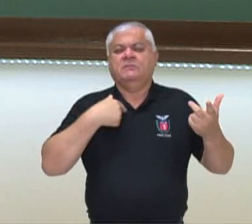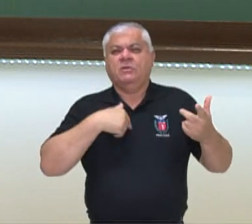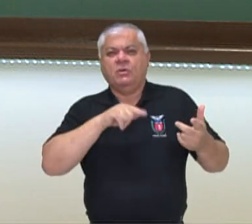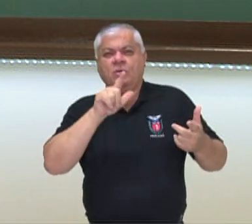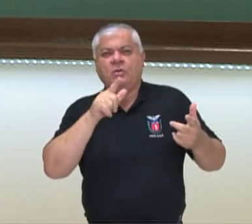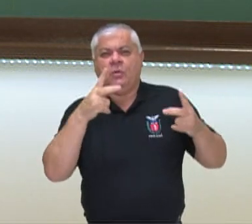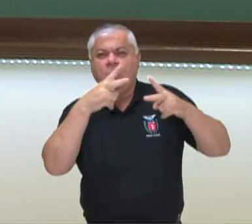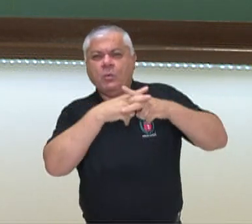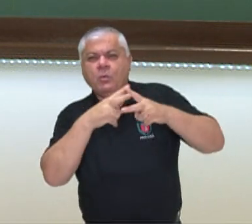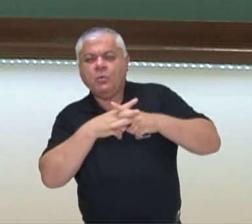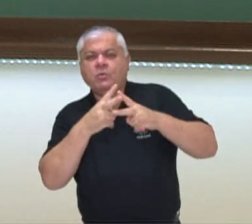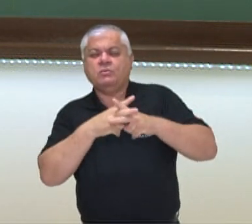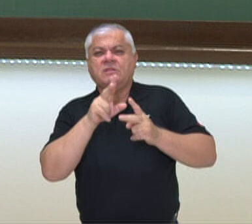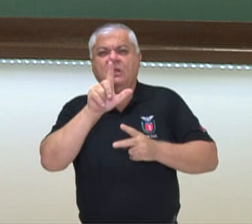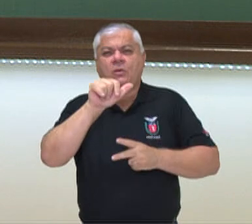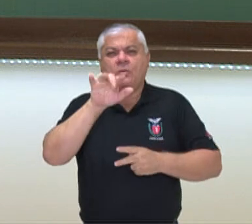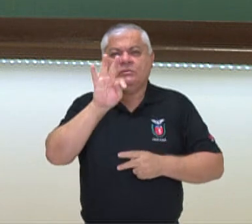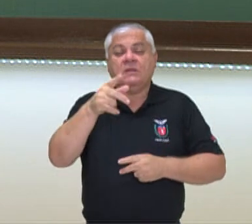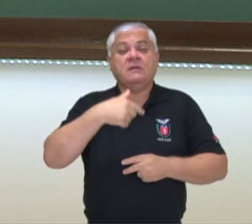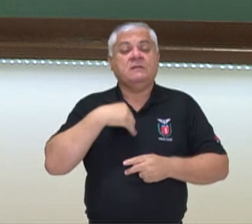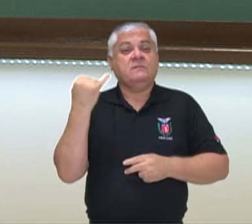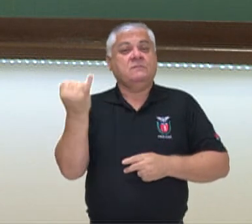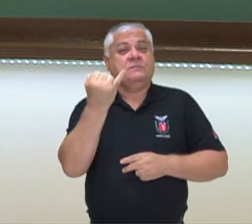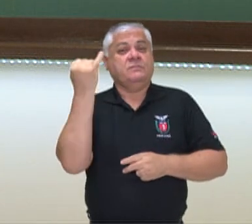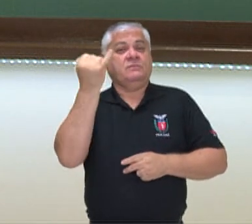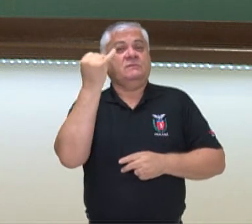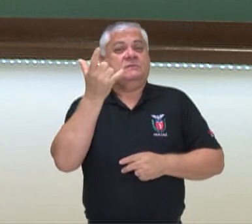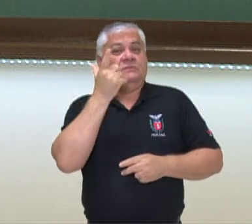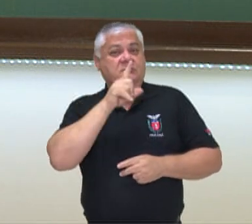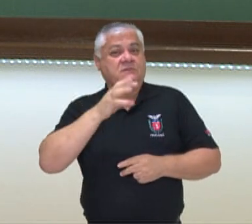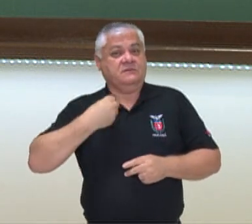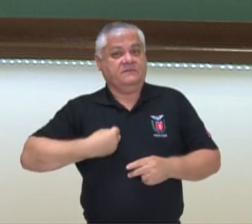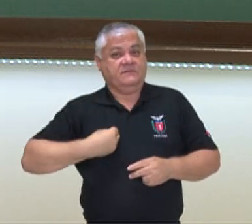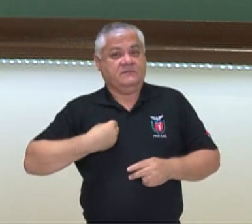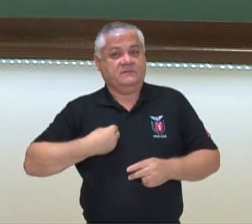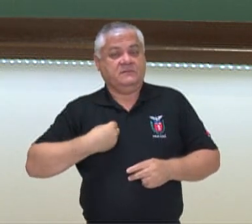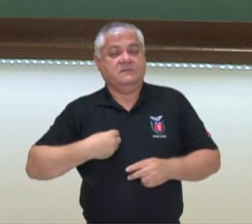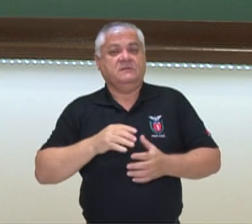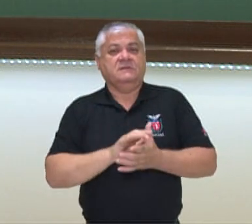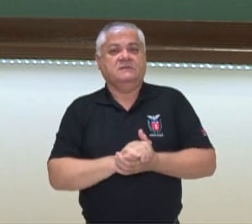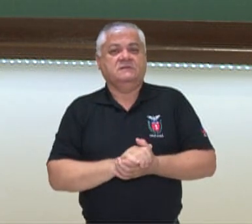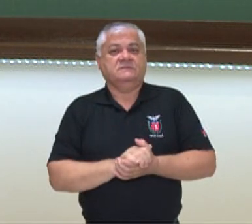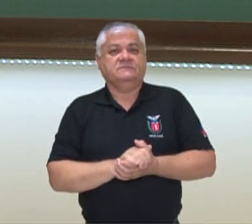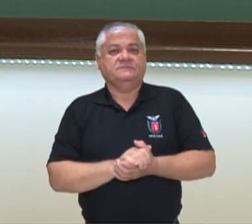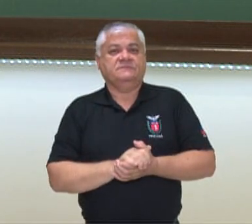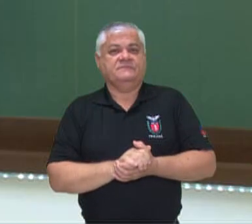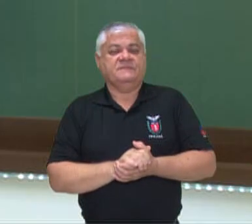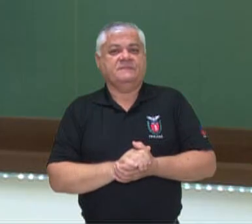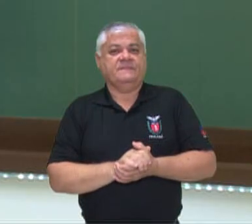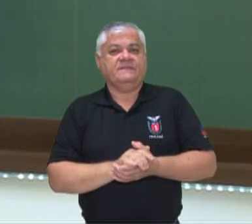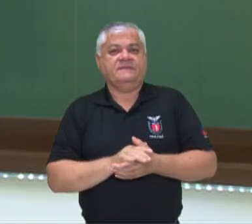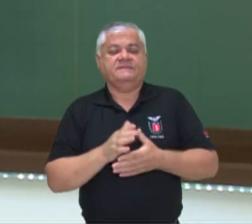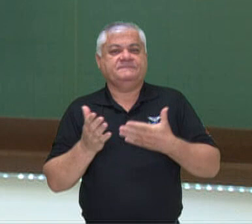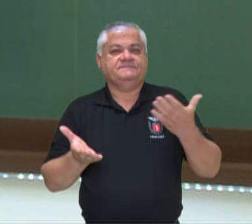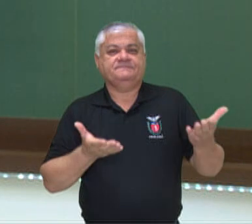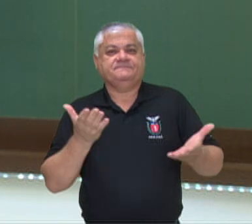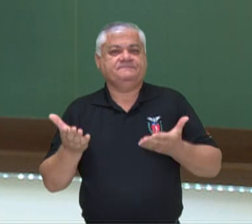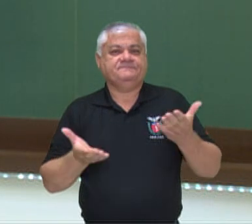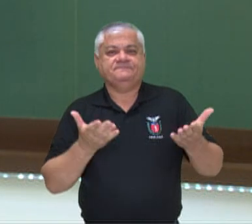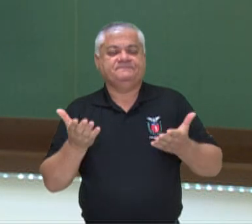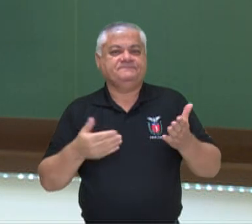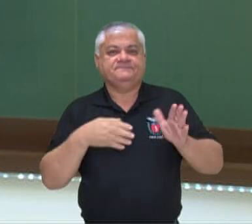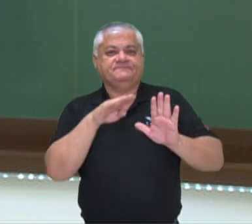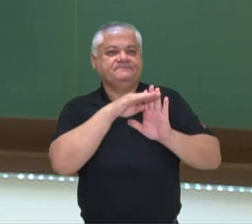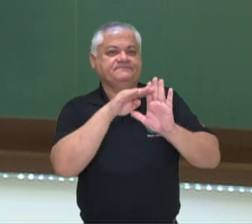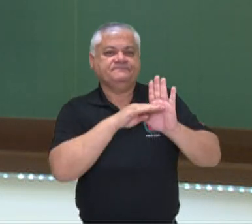era essencial para conseguir sobreviver, certo? Então, a gente pode dizer que há registro de